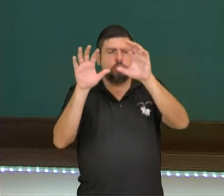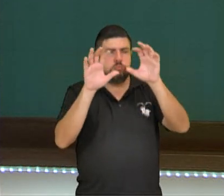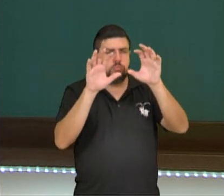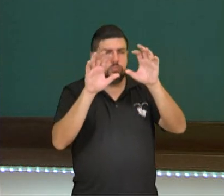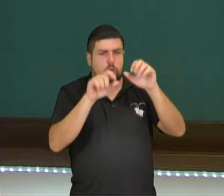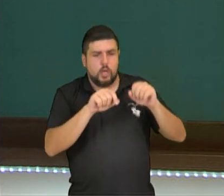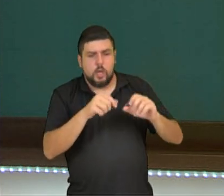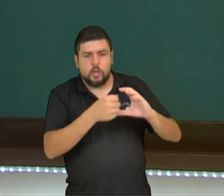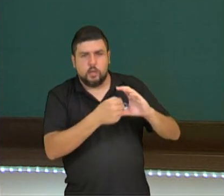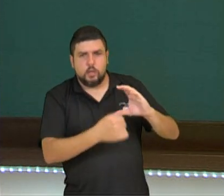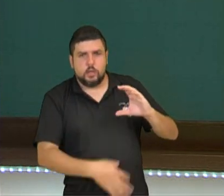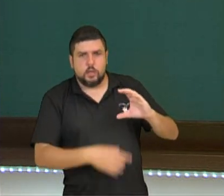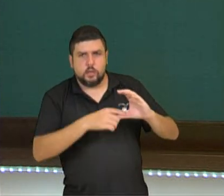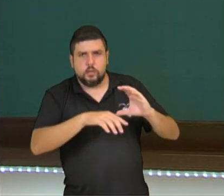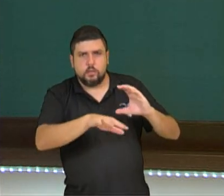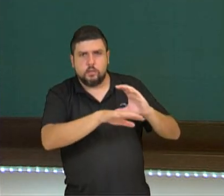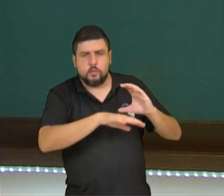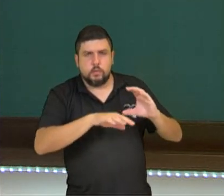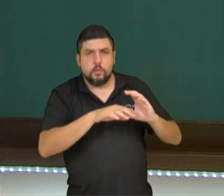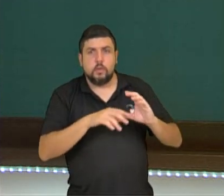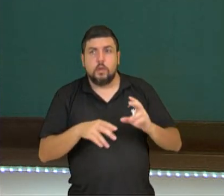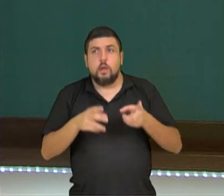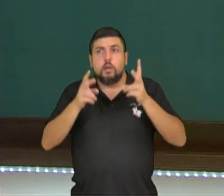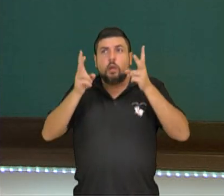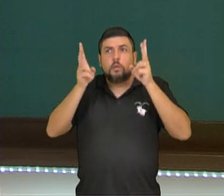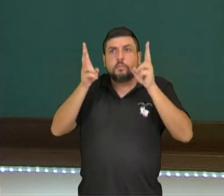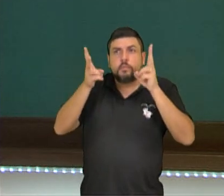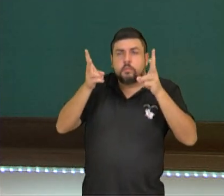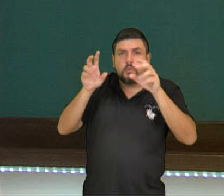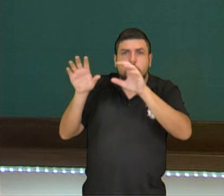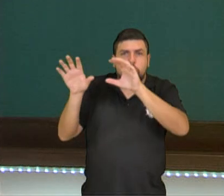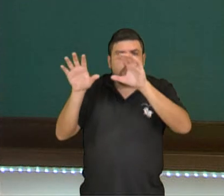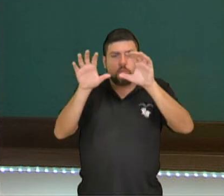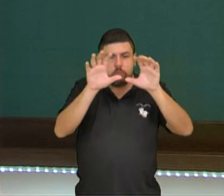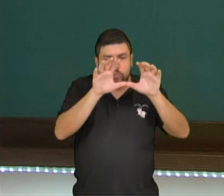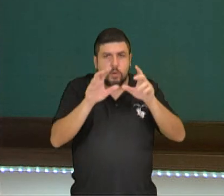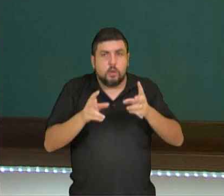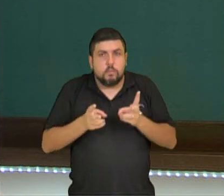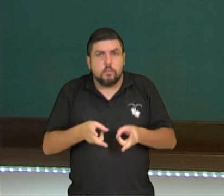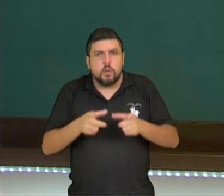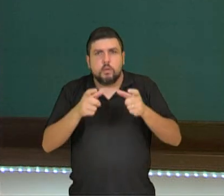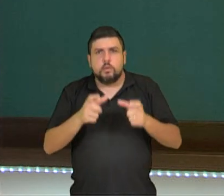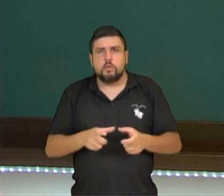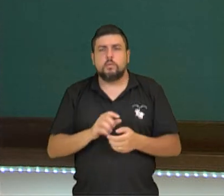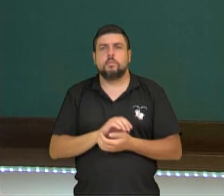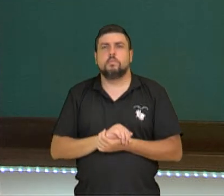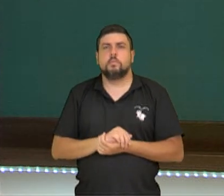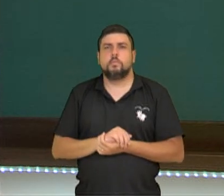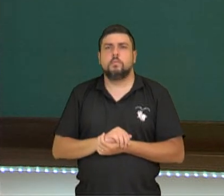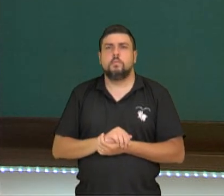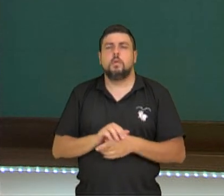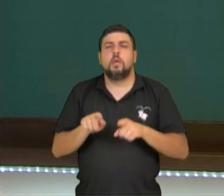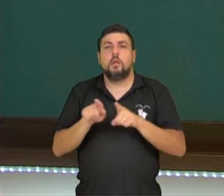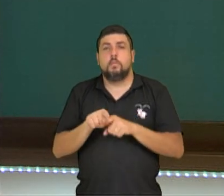características ali e são sempre as mesmas que atuam na mesma região. E as correntes marítimas que também, né,